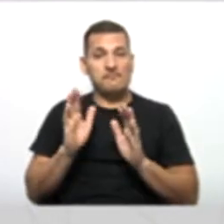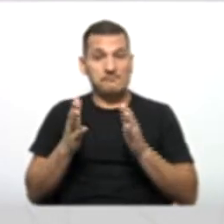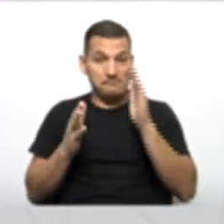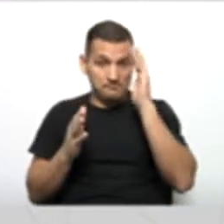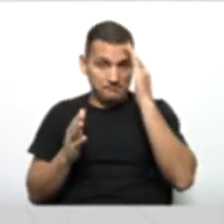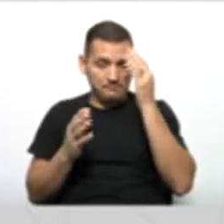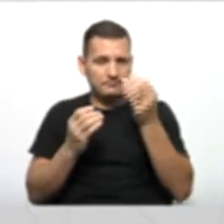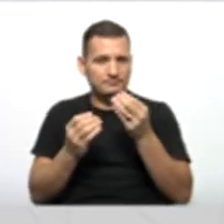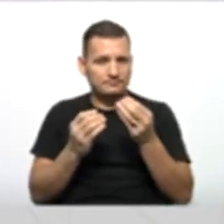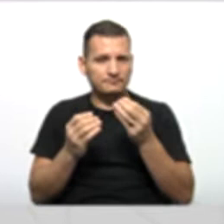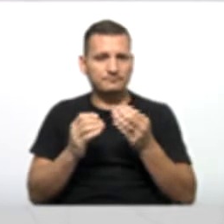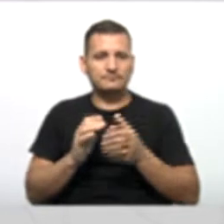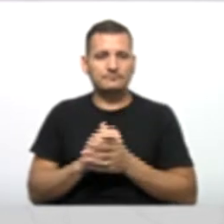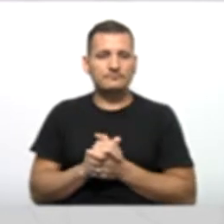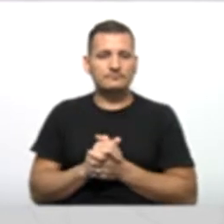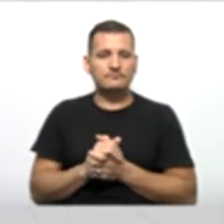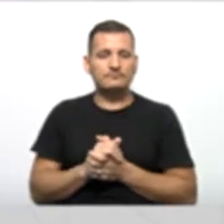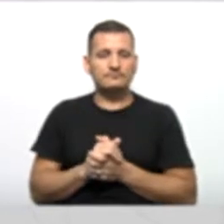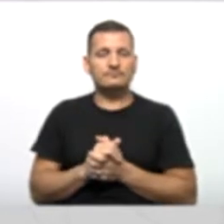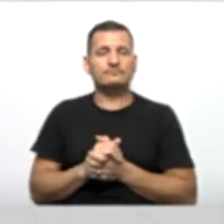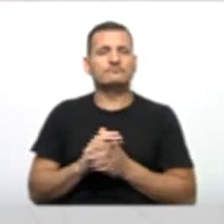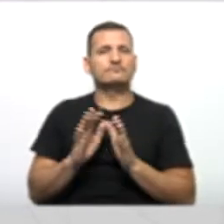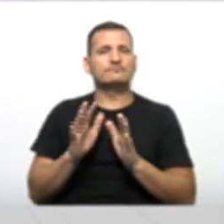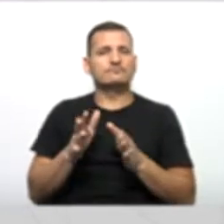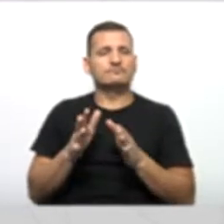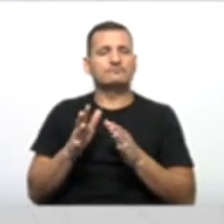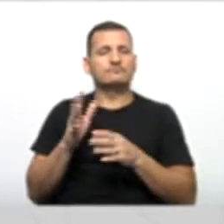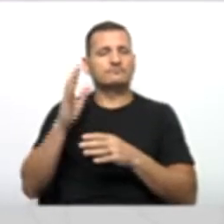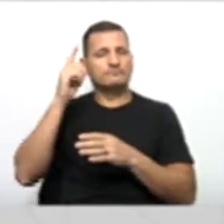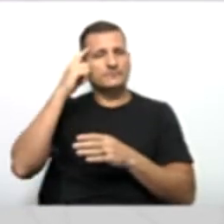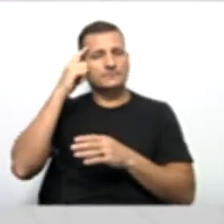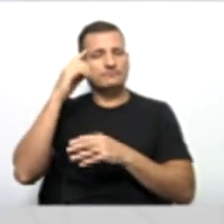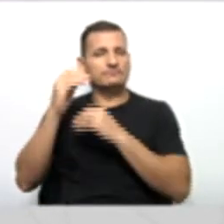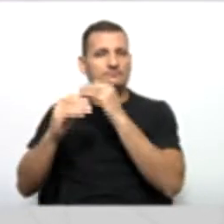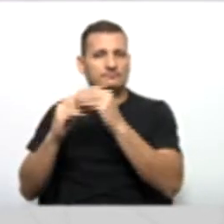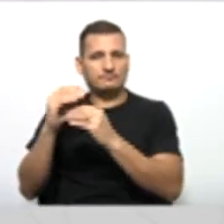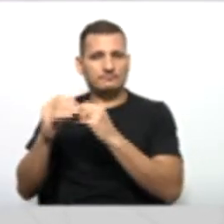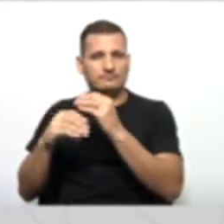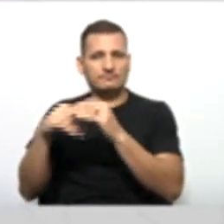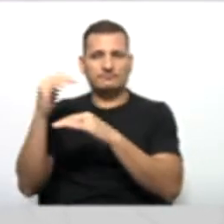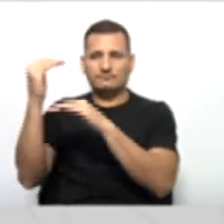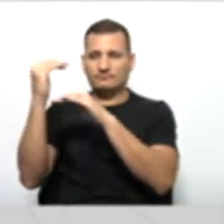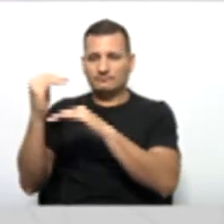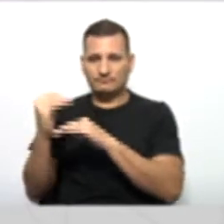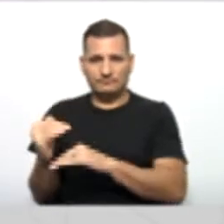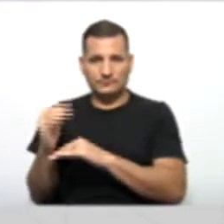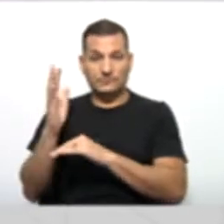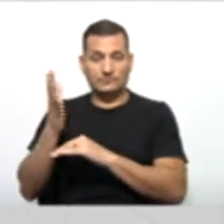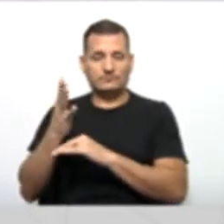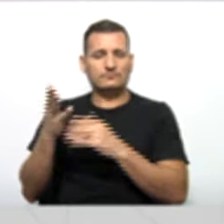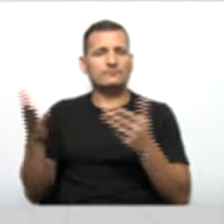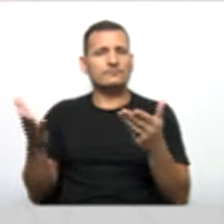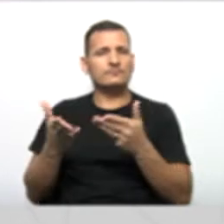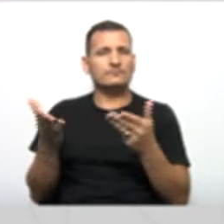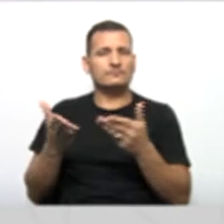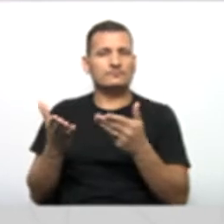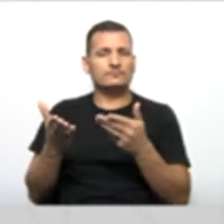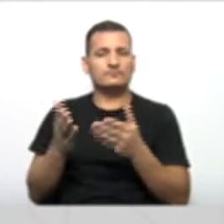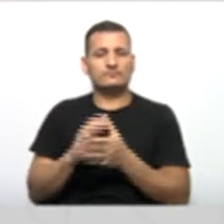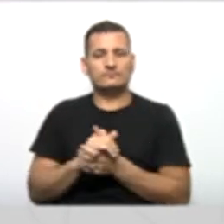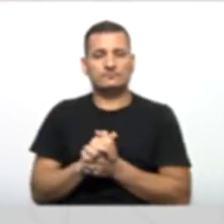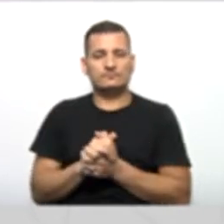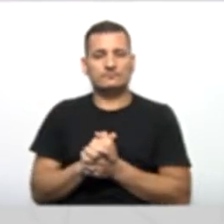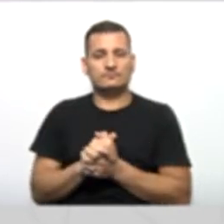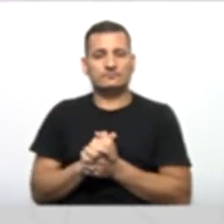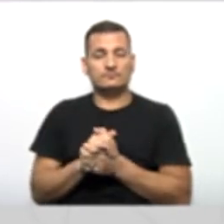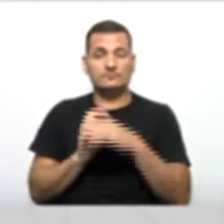é que funciona a visualizou um banco de dados na sua cabeça e agora nós vamos entender o que